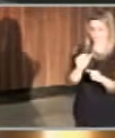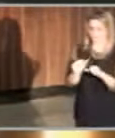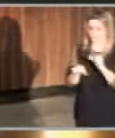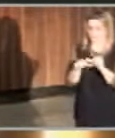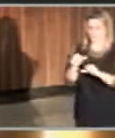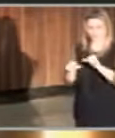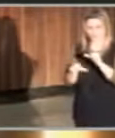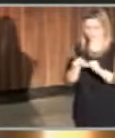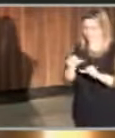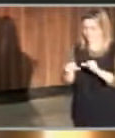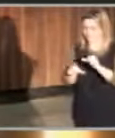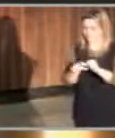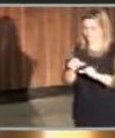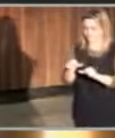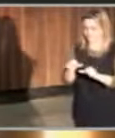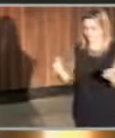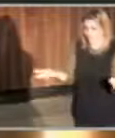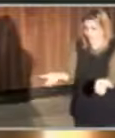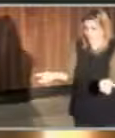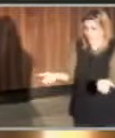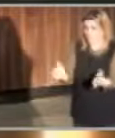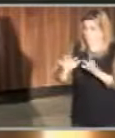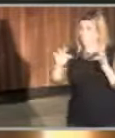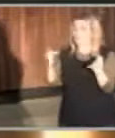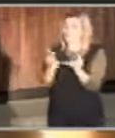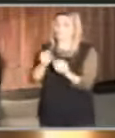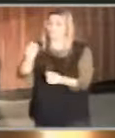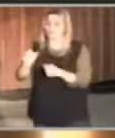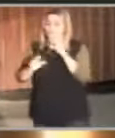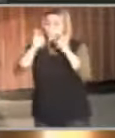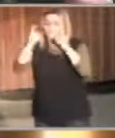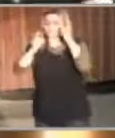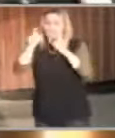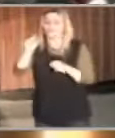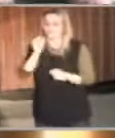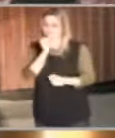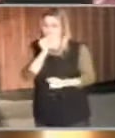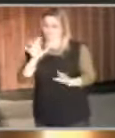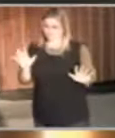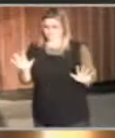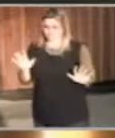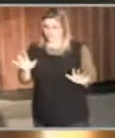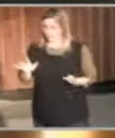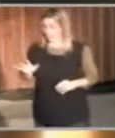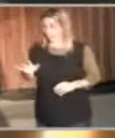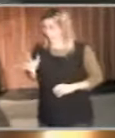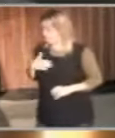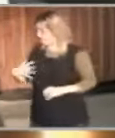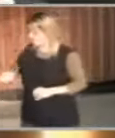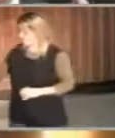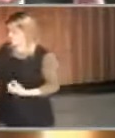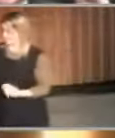hoje a família está preocupada em proporcionar a melhor escola